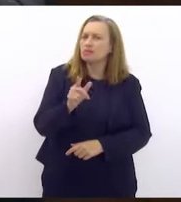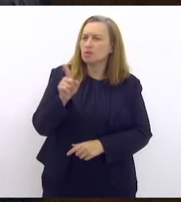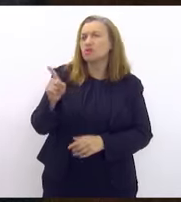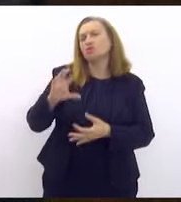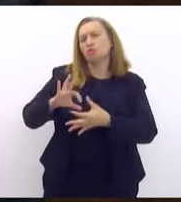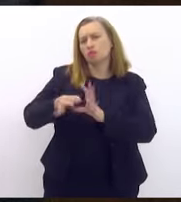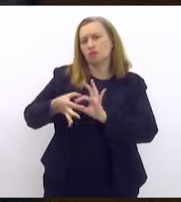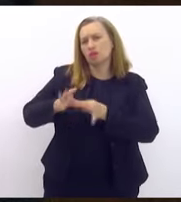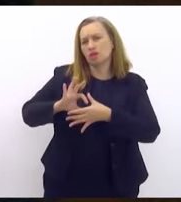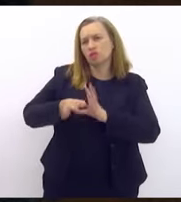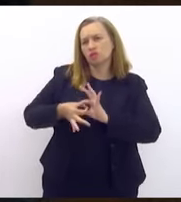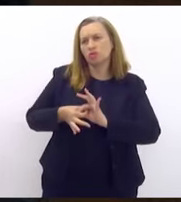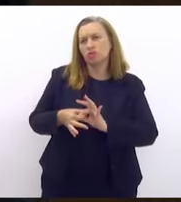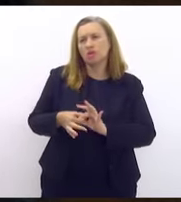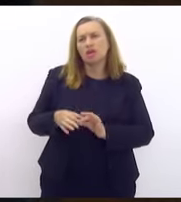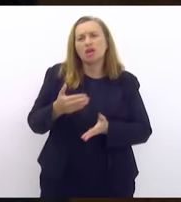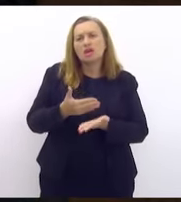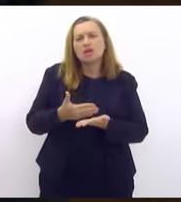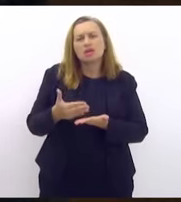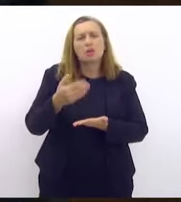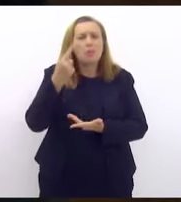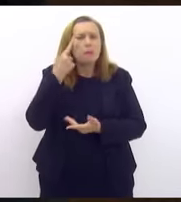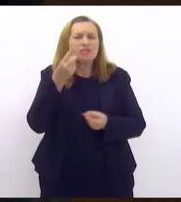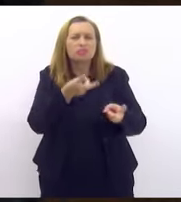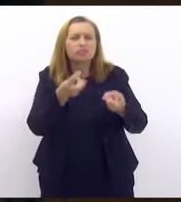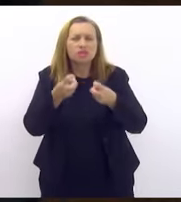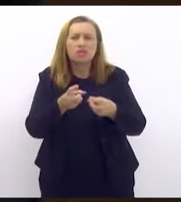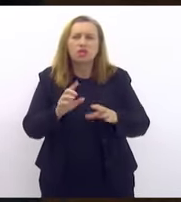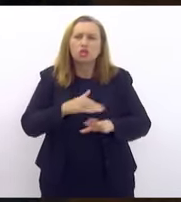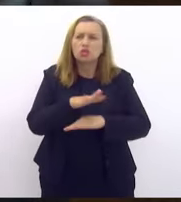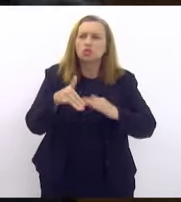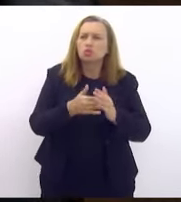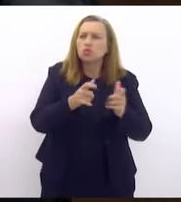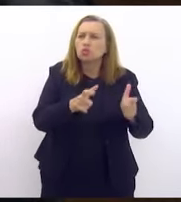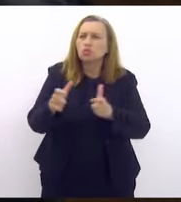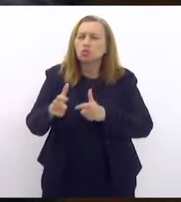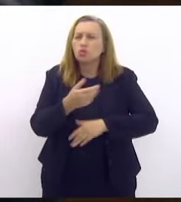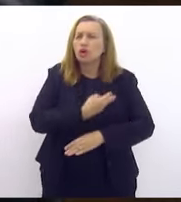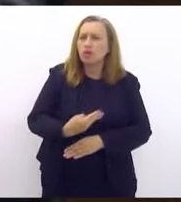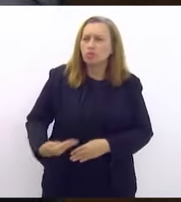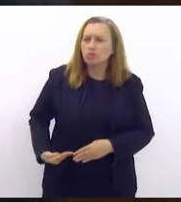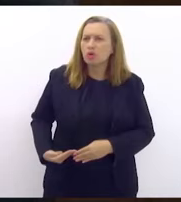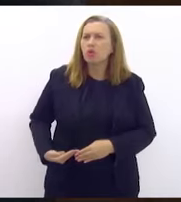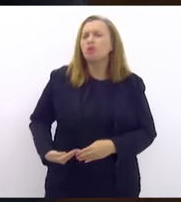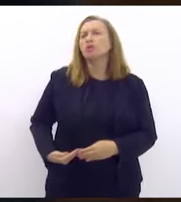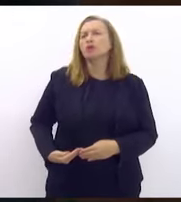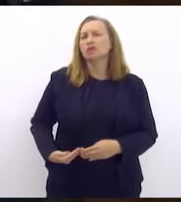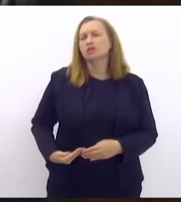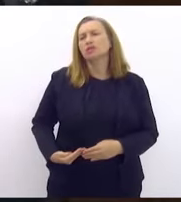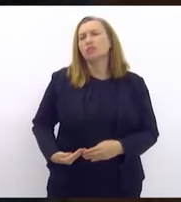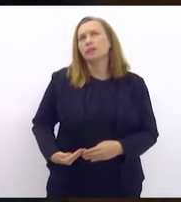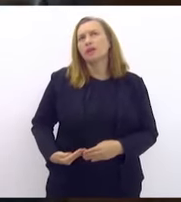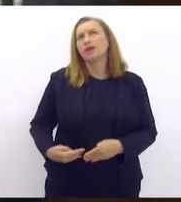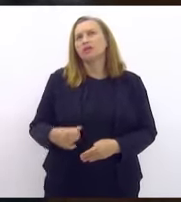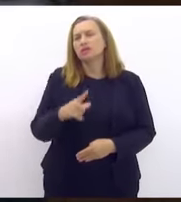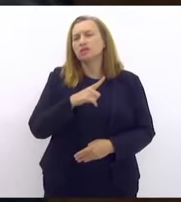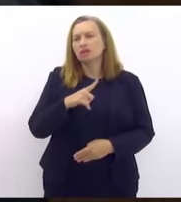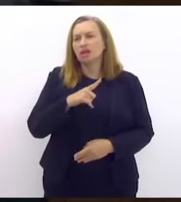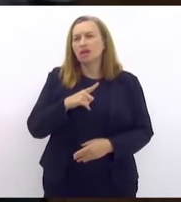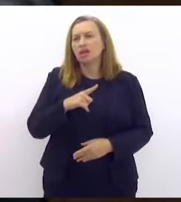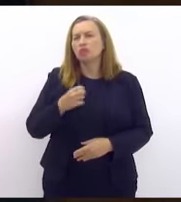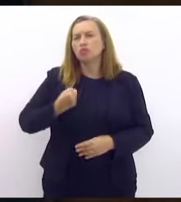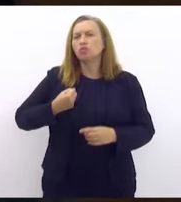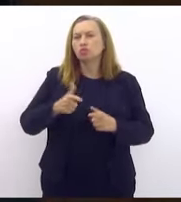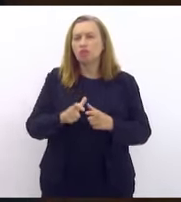contexto. É a gente começar a perceber que em todos os locais públicos, ou que haja uma aglomeração